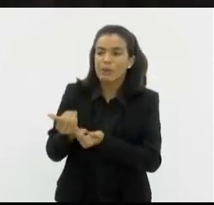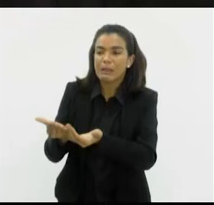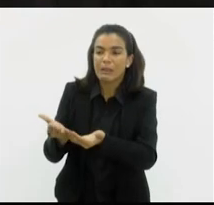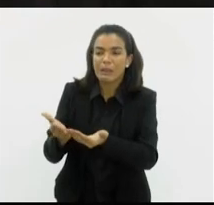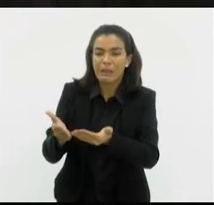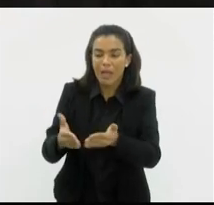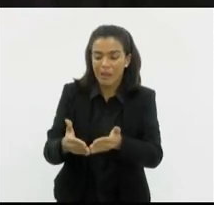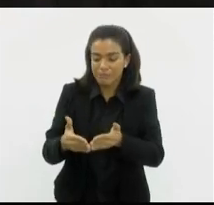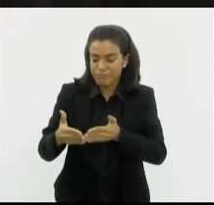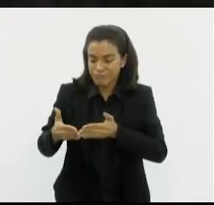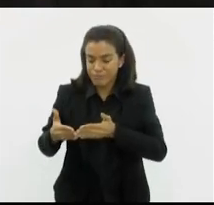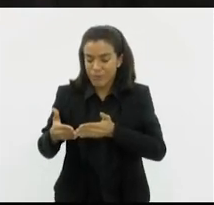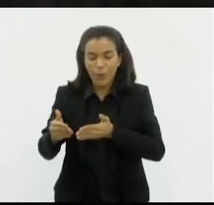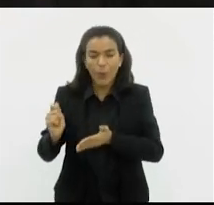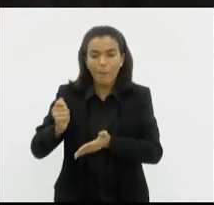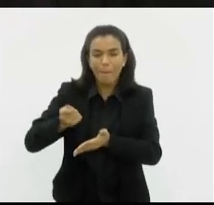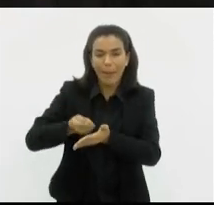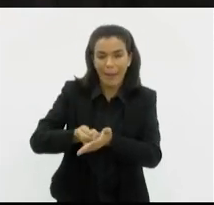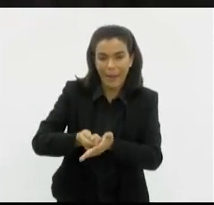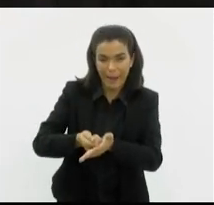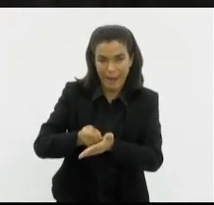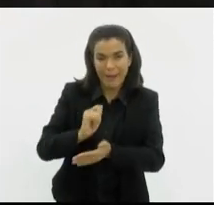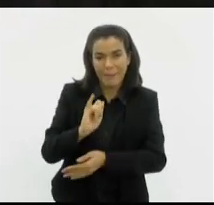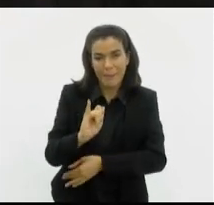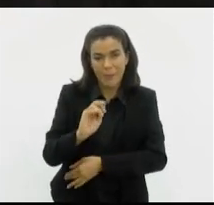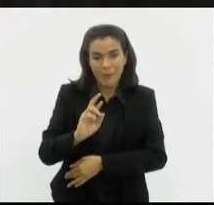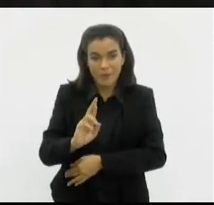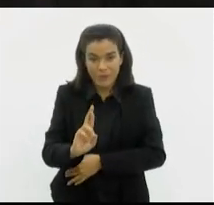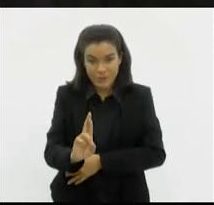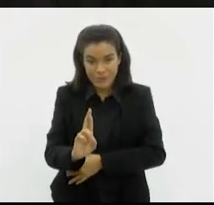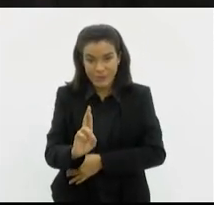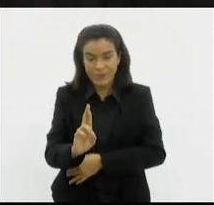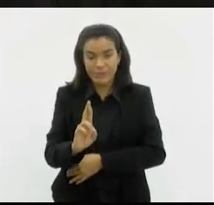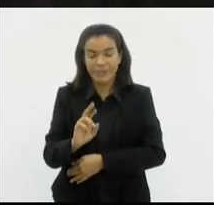mesmo sabendo, né, que